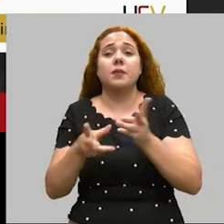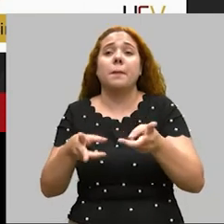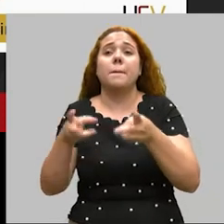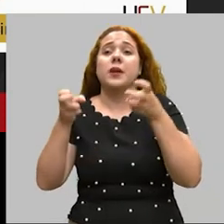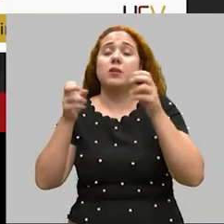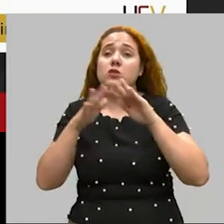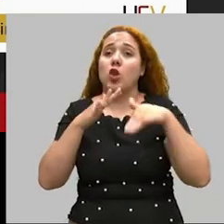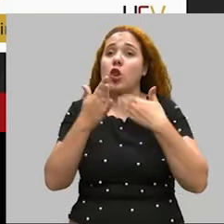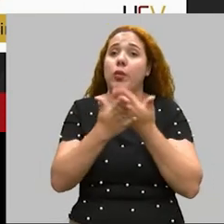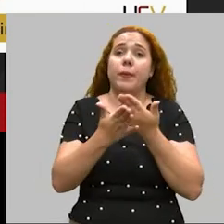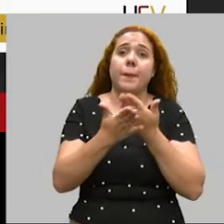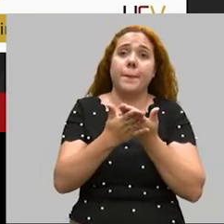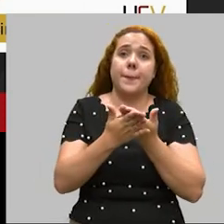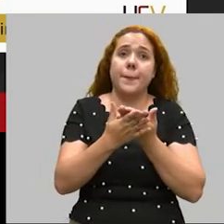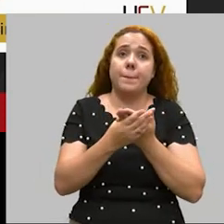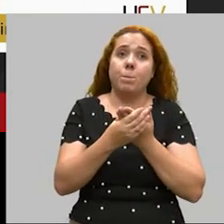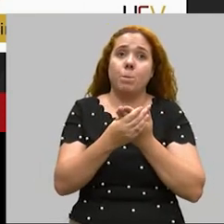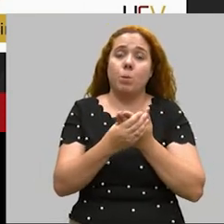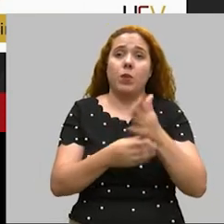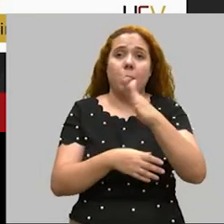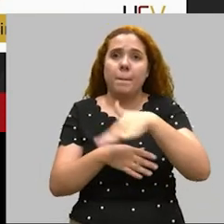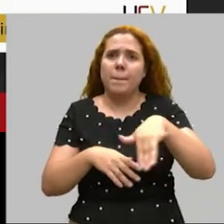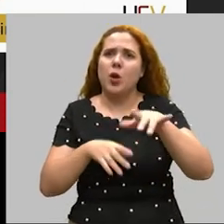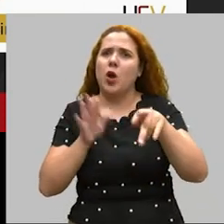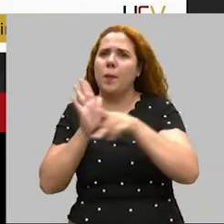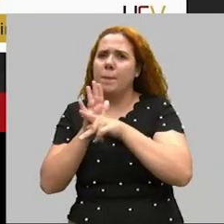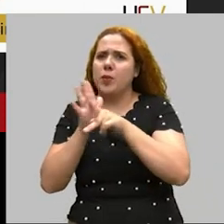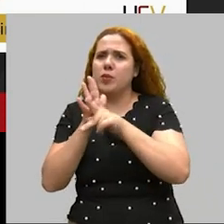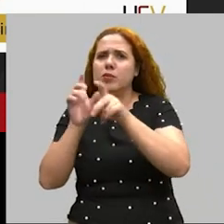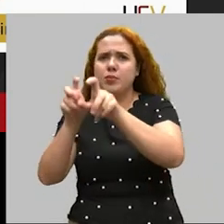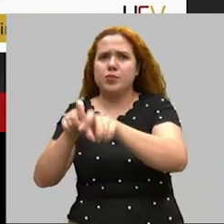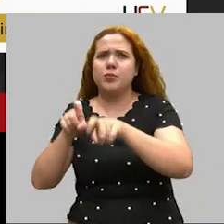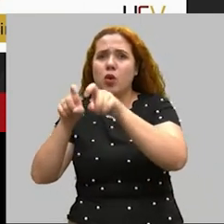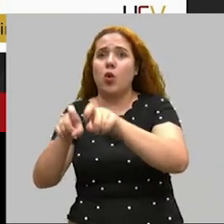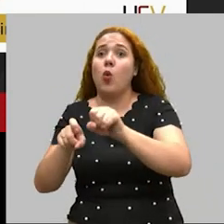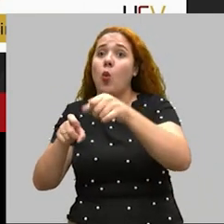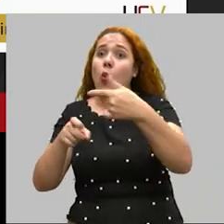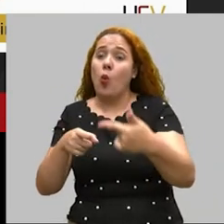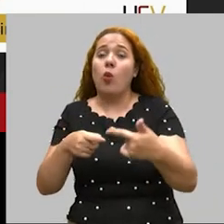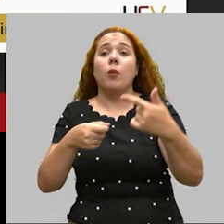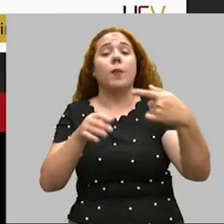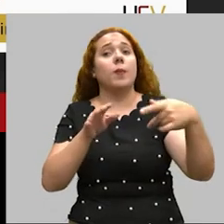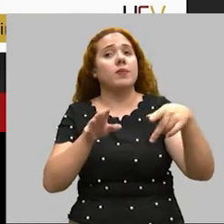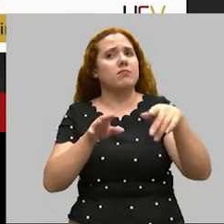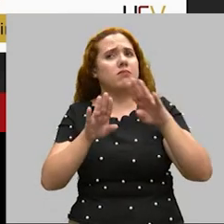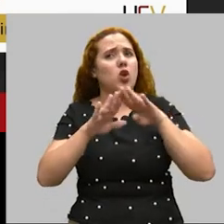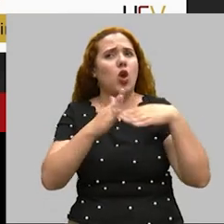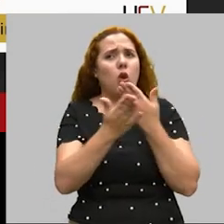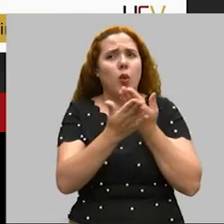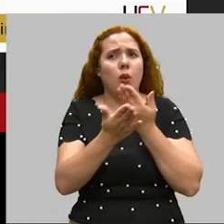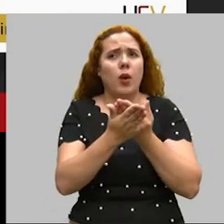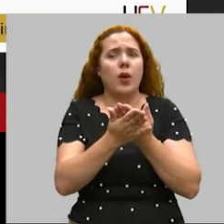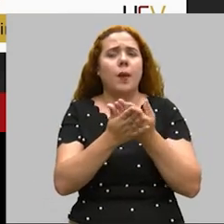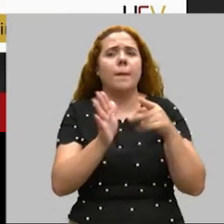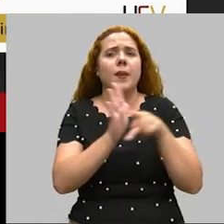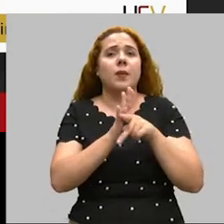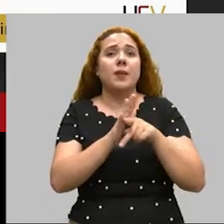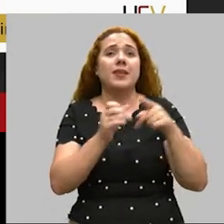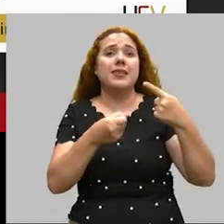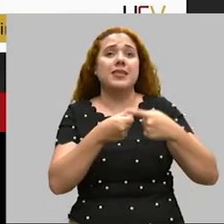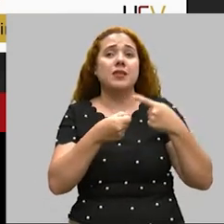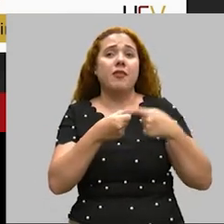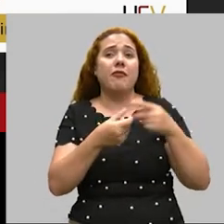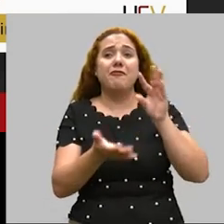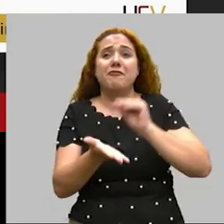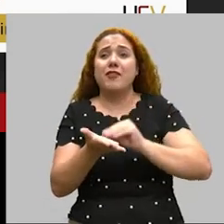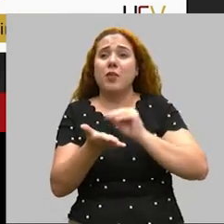escolas eh do campo ou escolas localizadas em áreas urbanas a gente falta uma ausência de entender o que